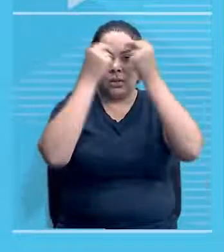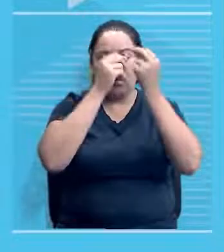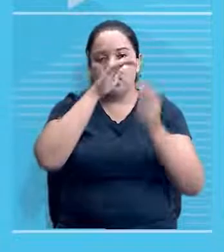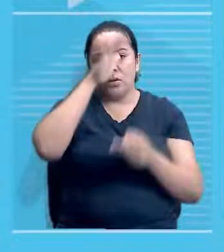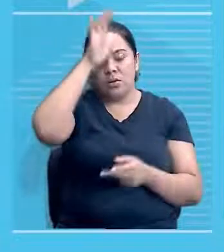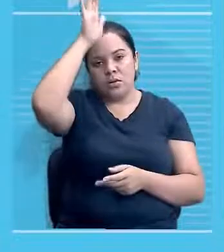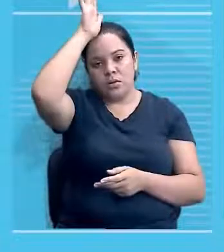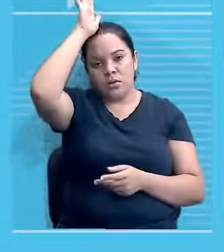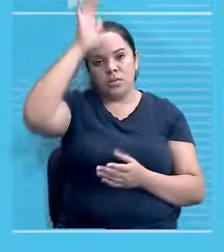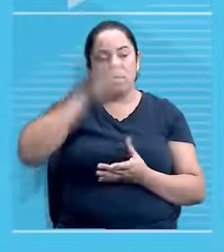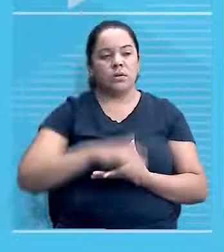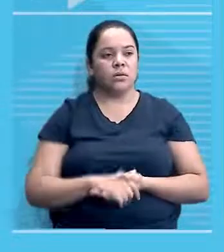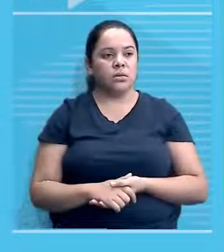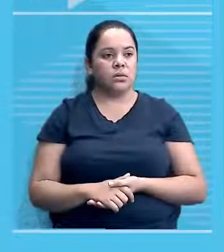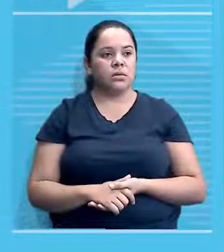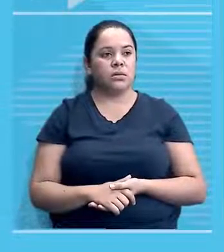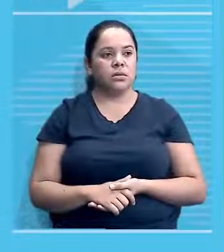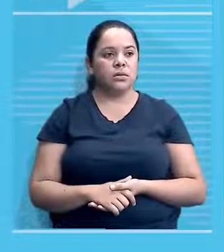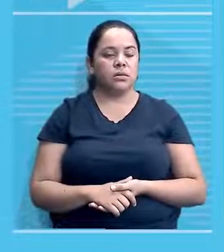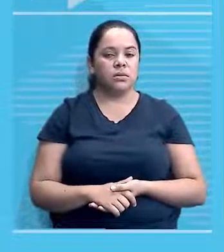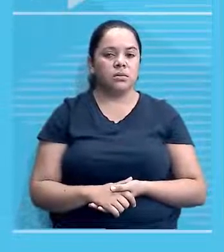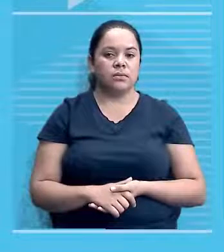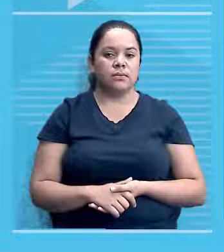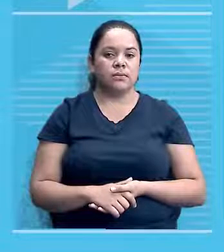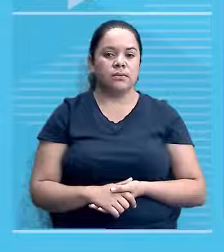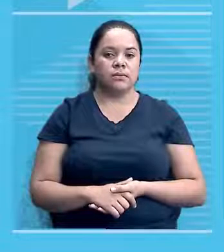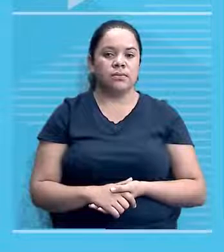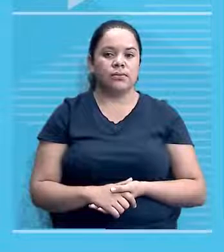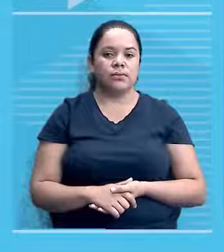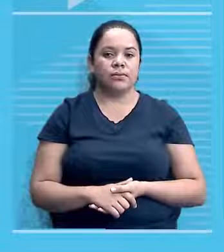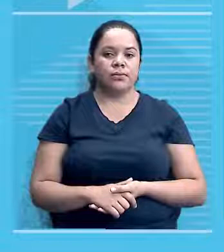daí é grandeza a graciosidade